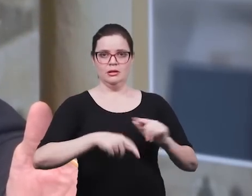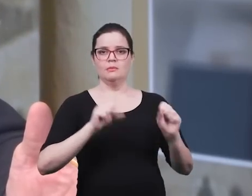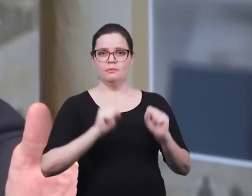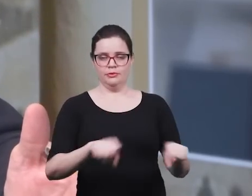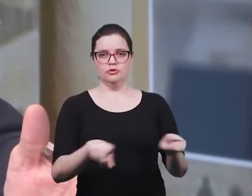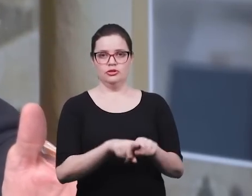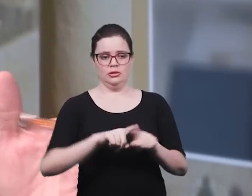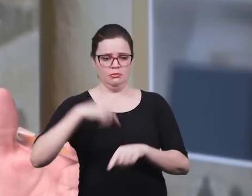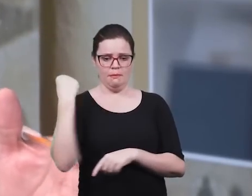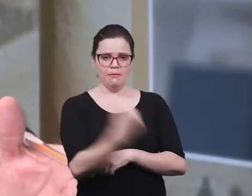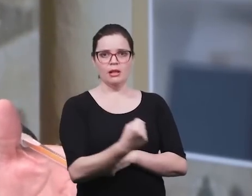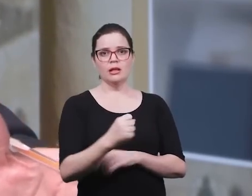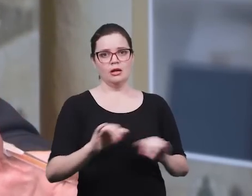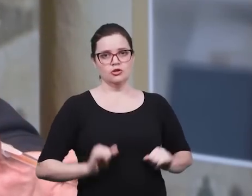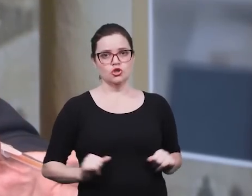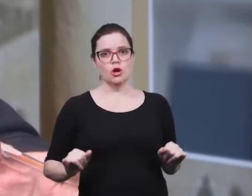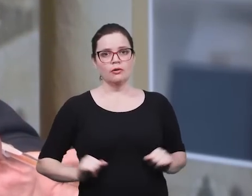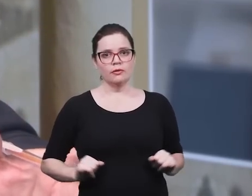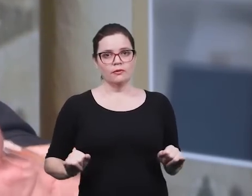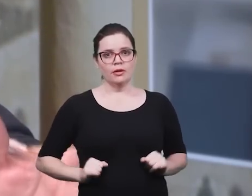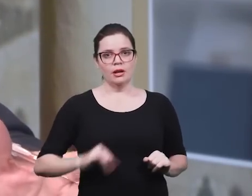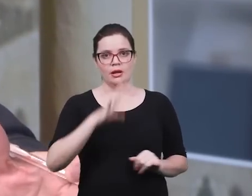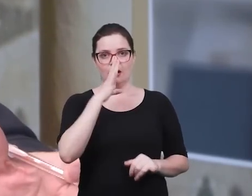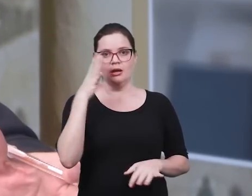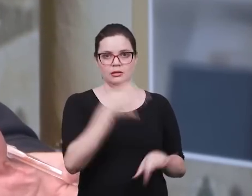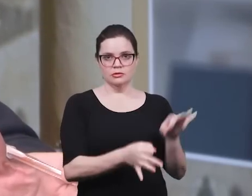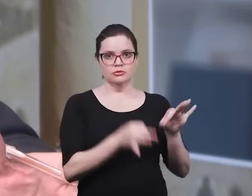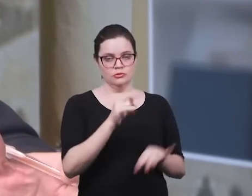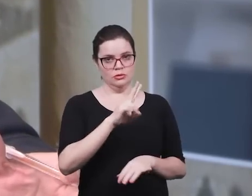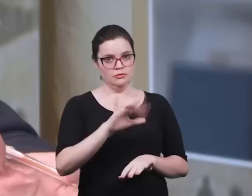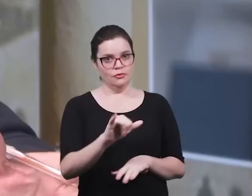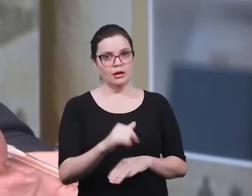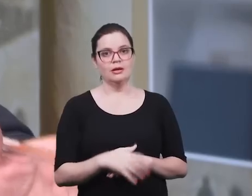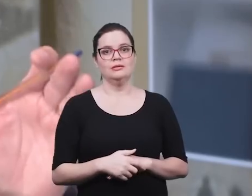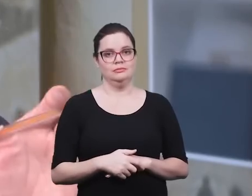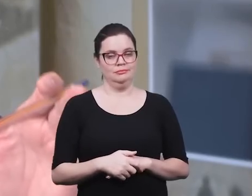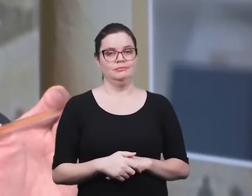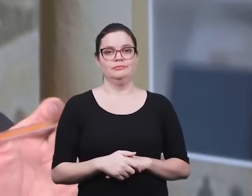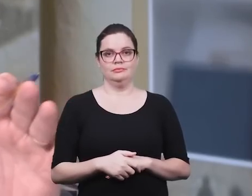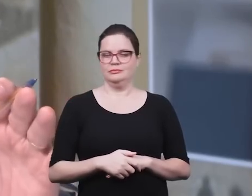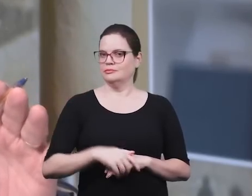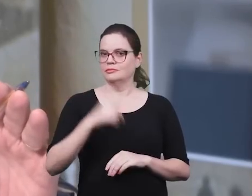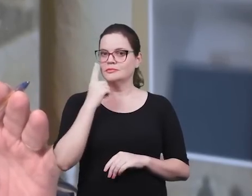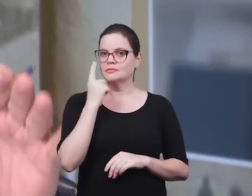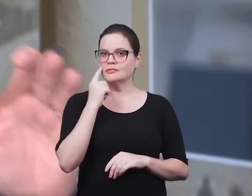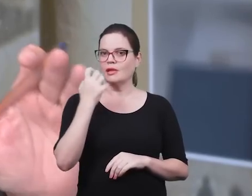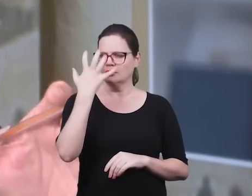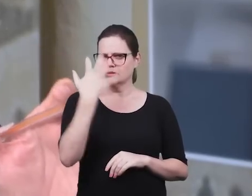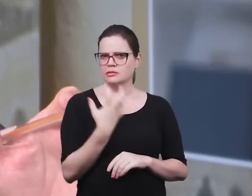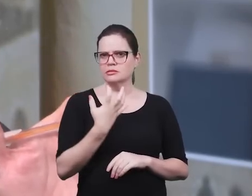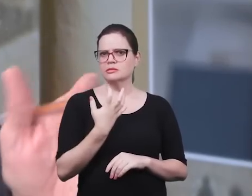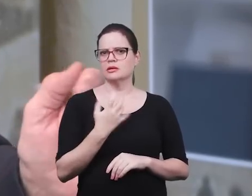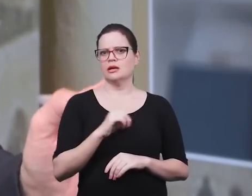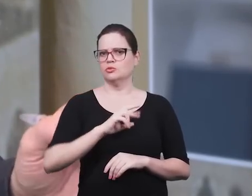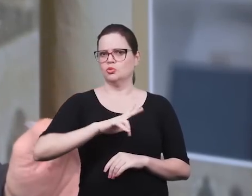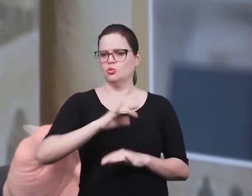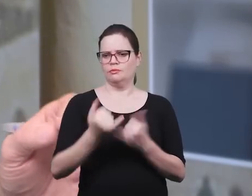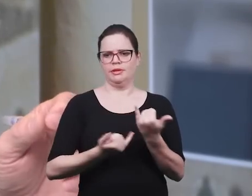poderia sofrer aquele juízo. Então, os irmãos vejam que a coisa não é uma coisa muito